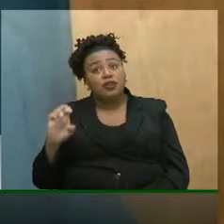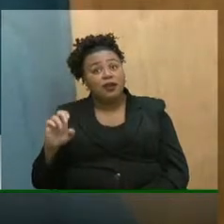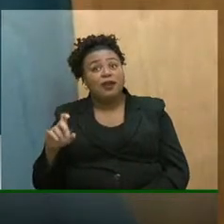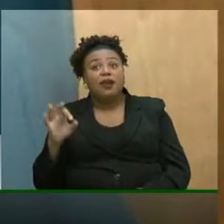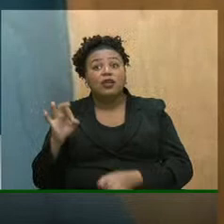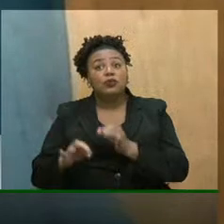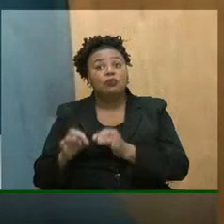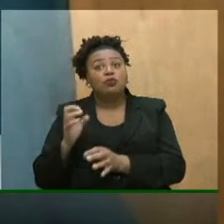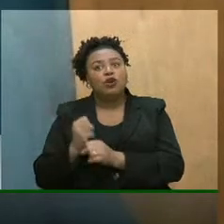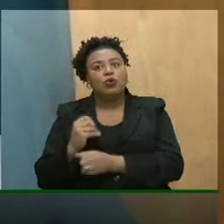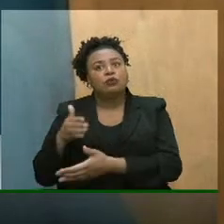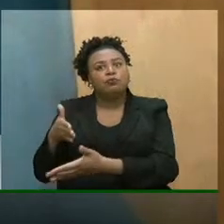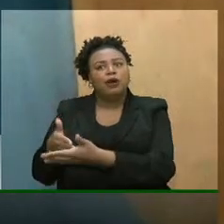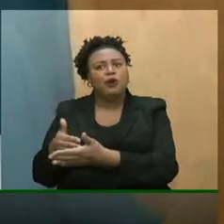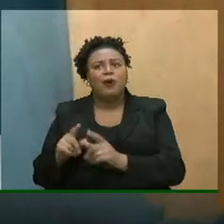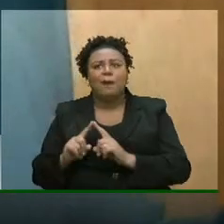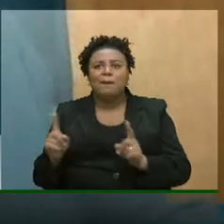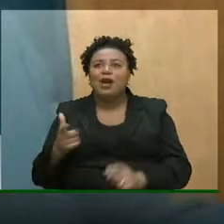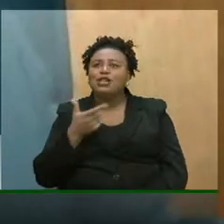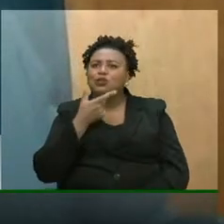Contas barraram. Mas aí o